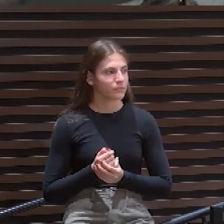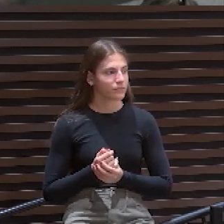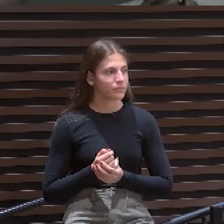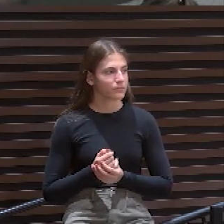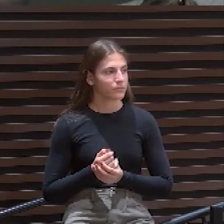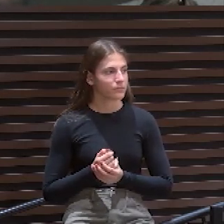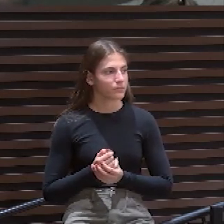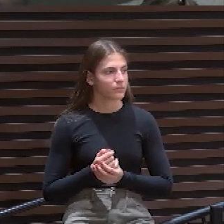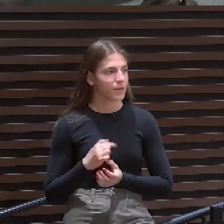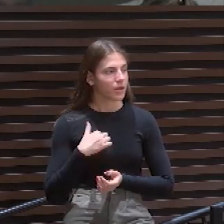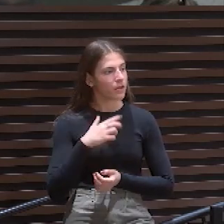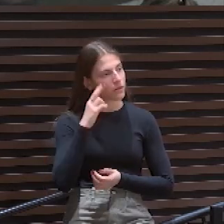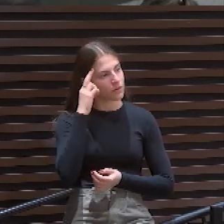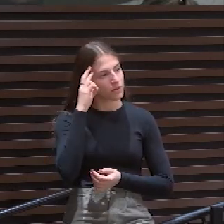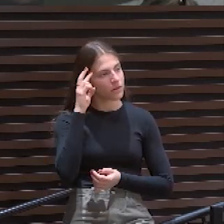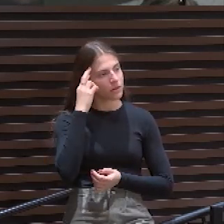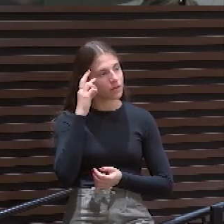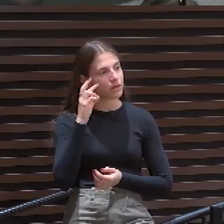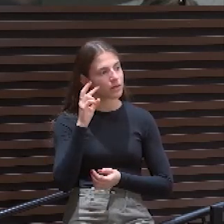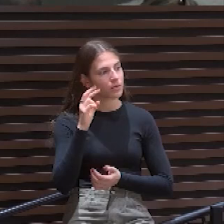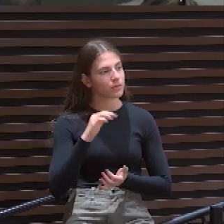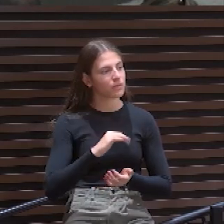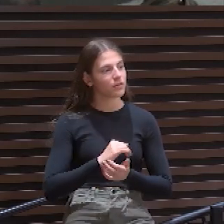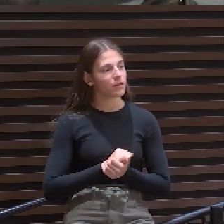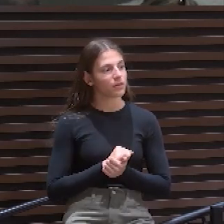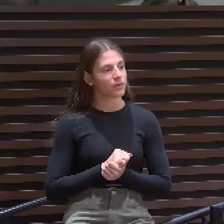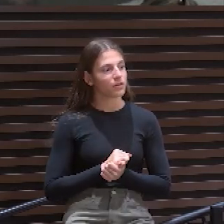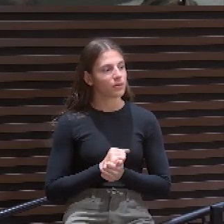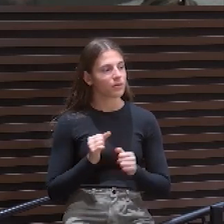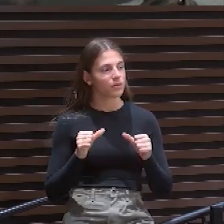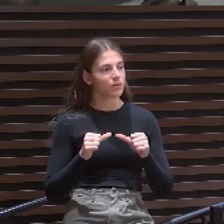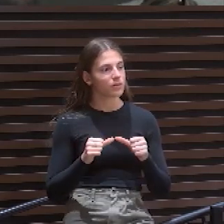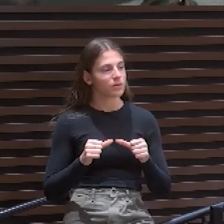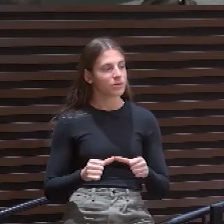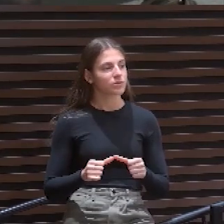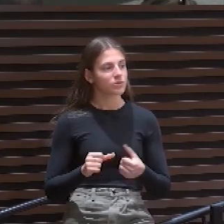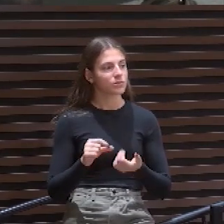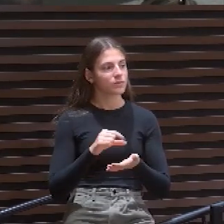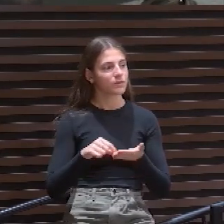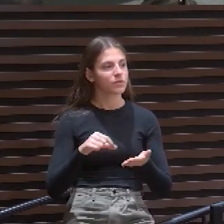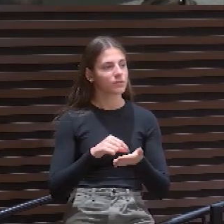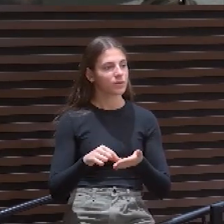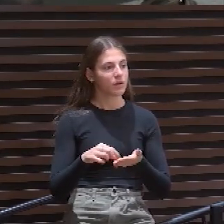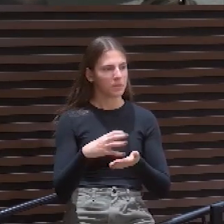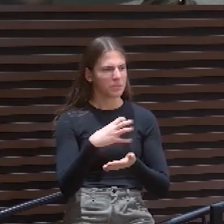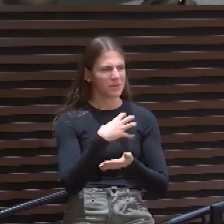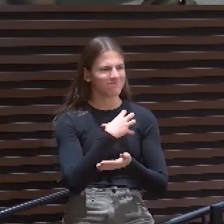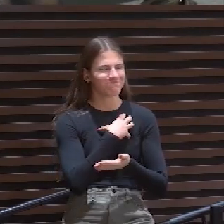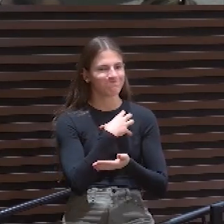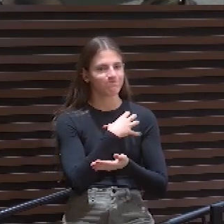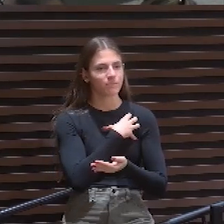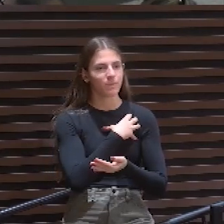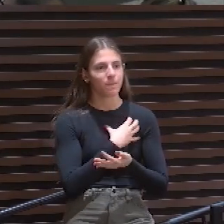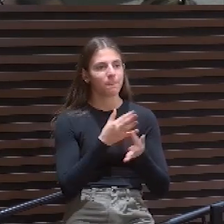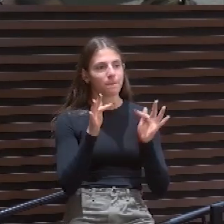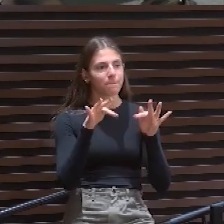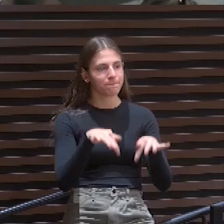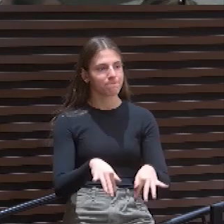Eu lembro aqui de uma situação, lendo esse versículo, que me marcou a vida. Lá no fim da